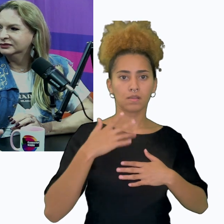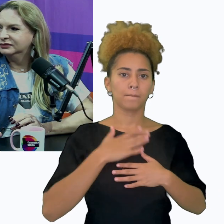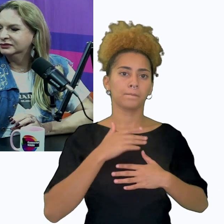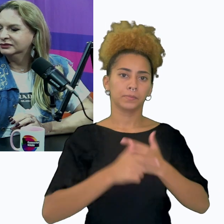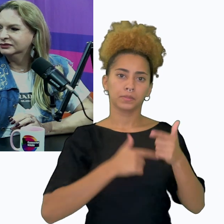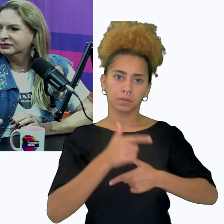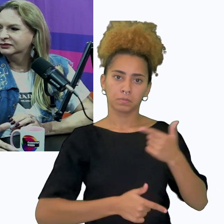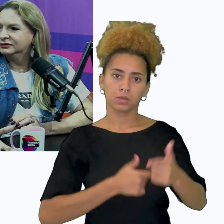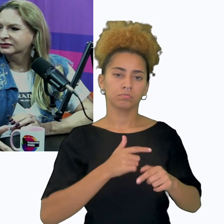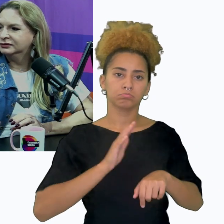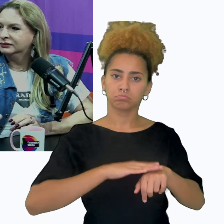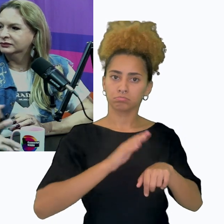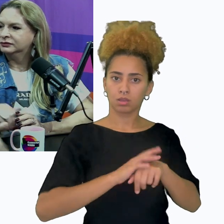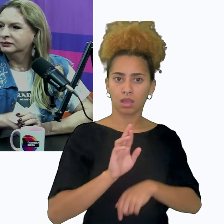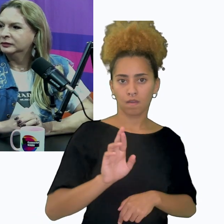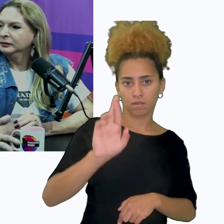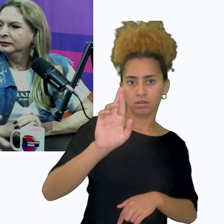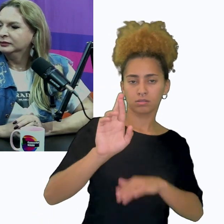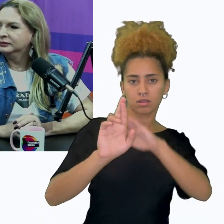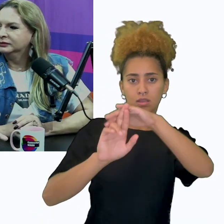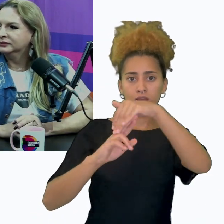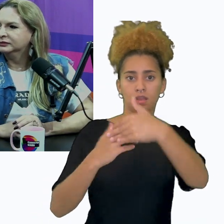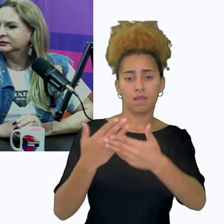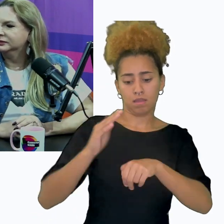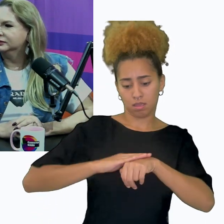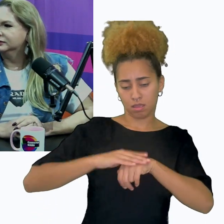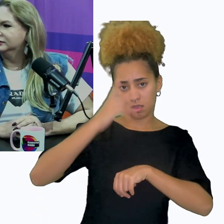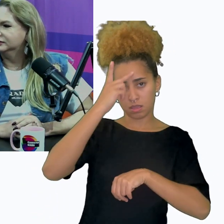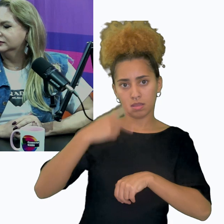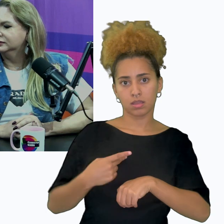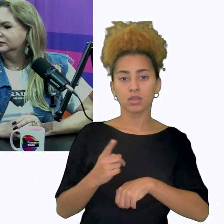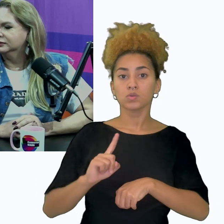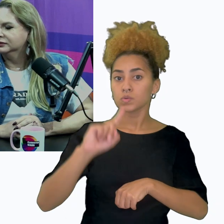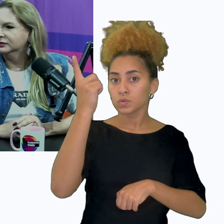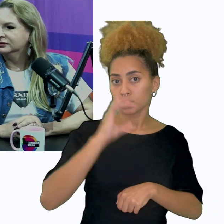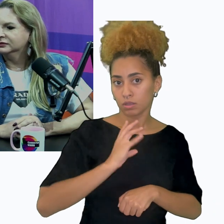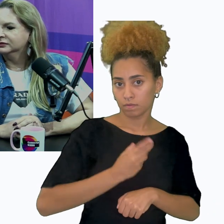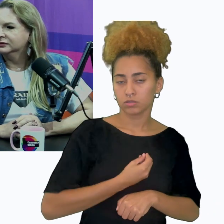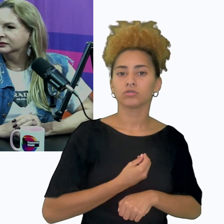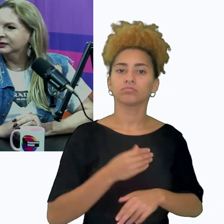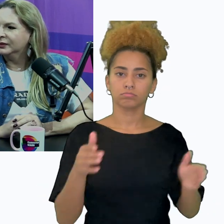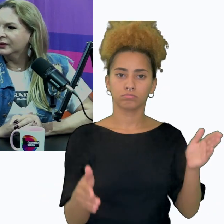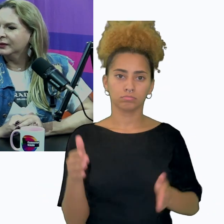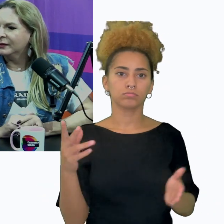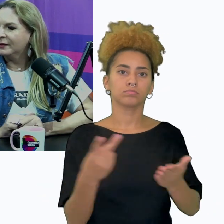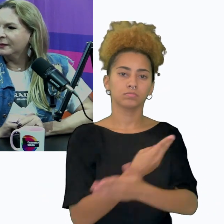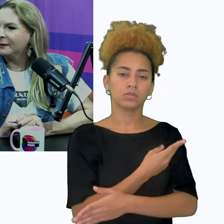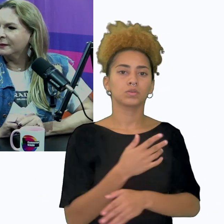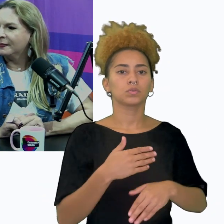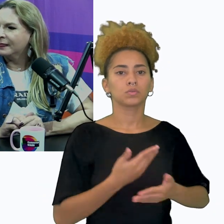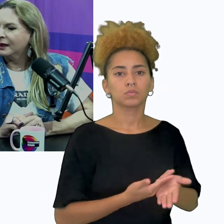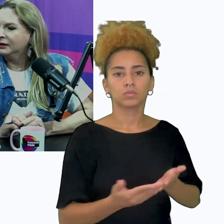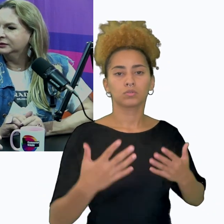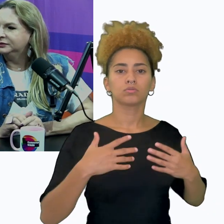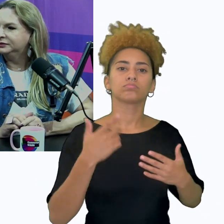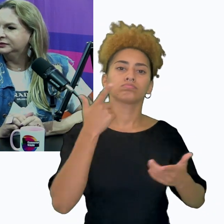trabalho. Então, eu tornei-me referência para sempre. Eu era a primeira e única. Foi a primeira e única travesti daquela época, né? Que estava